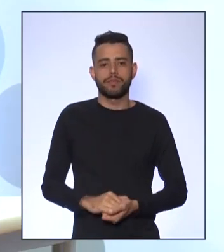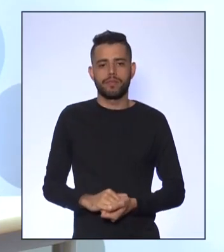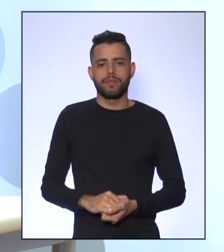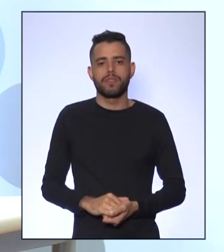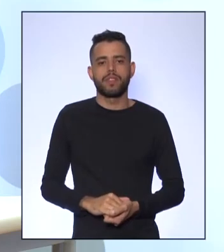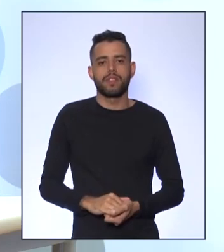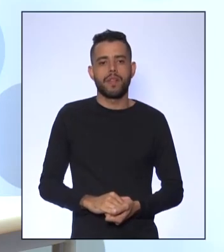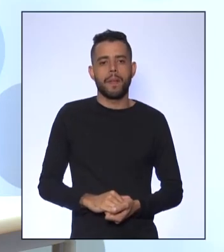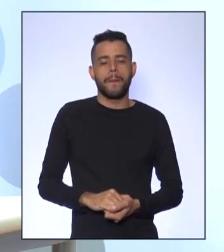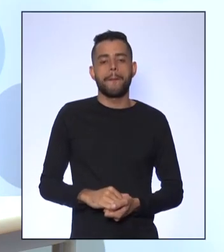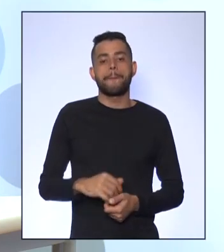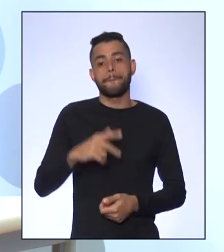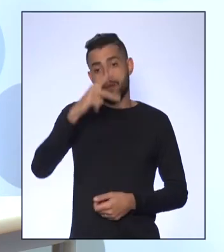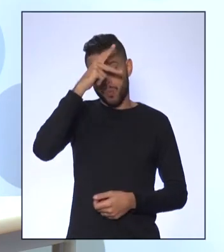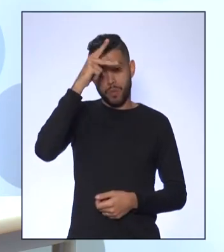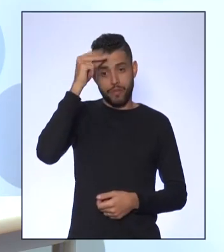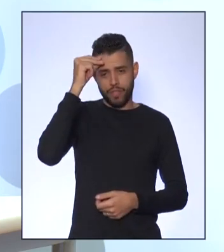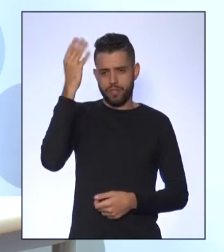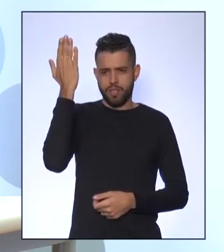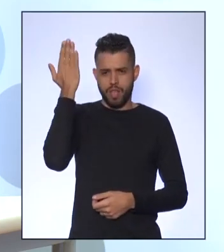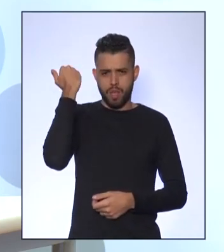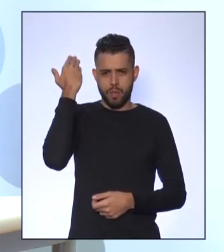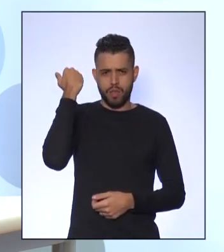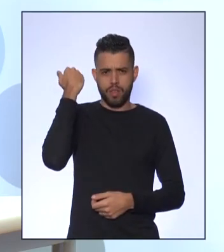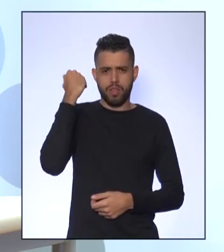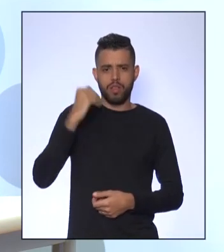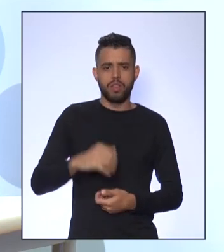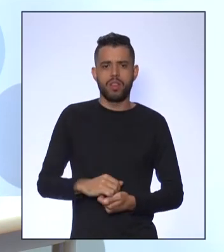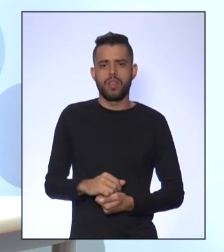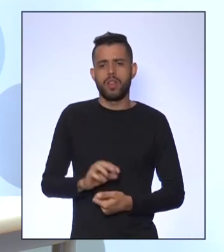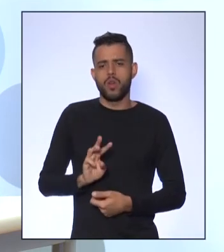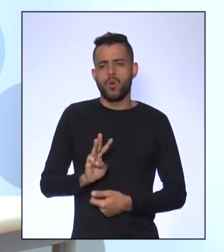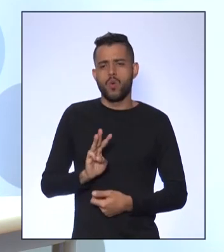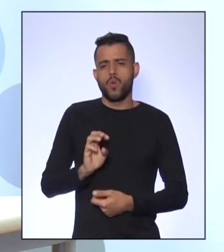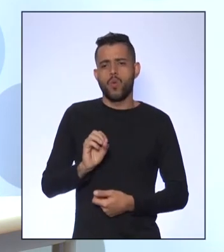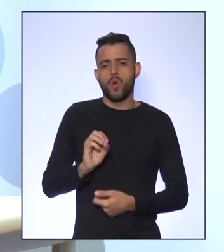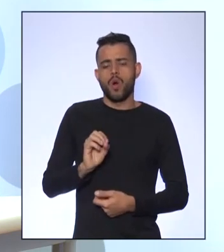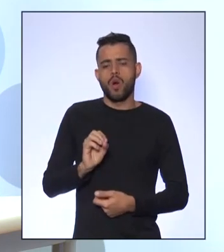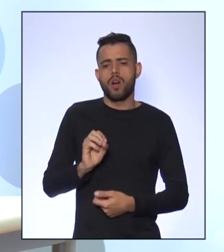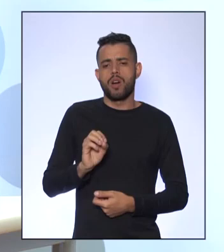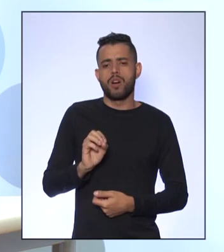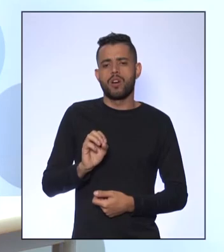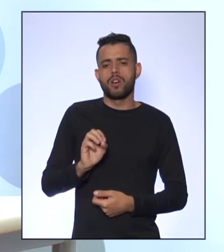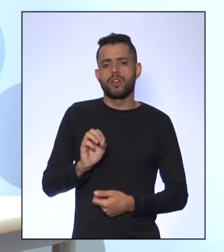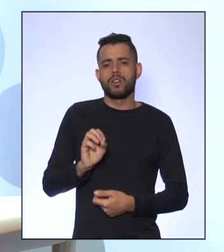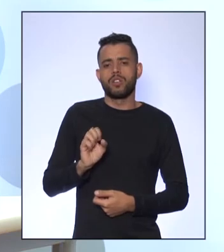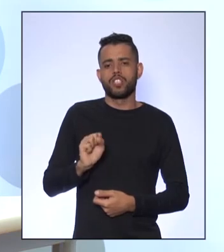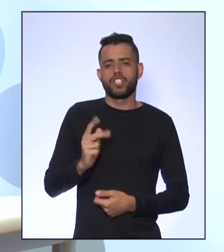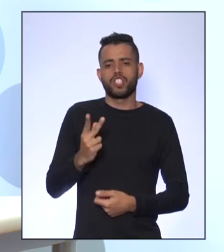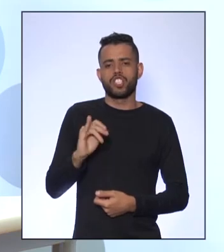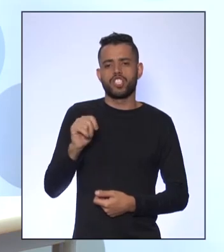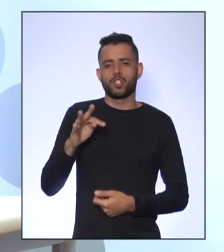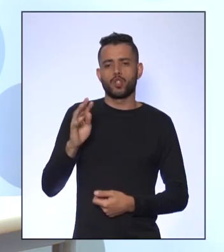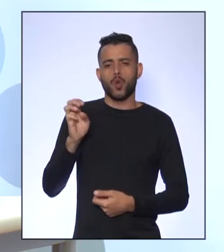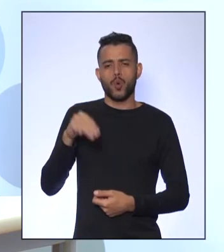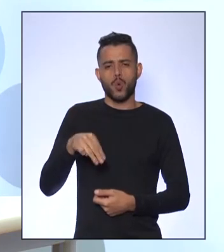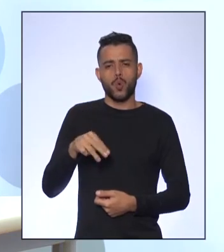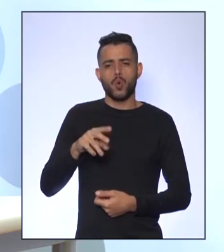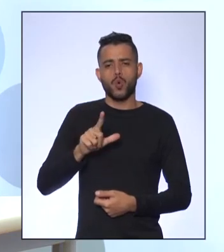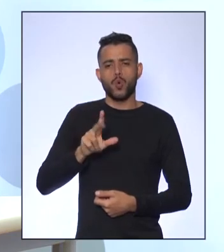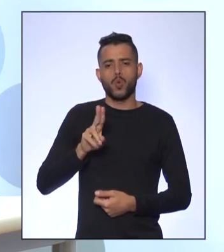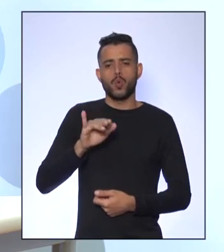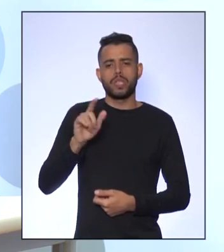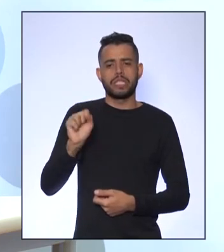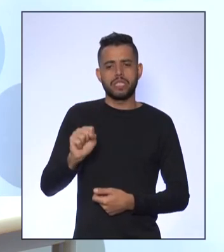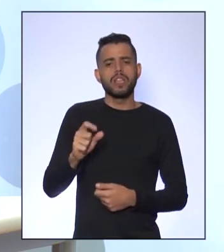o nosso prefeito na época, que era o Washington Luiz, ele fez um processo de urbanização